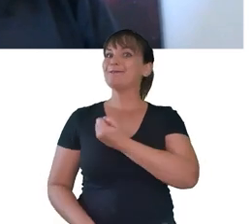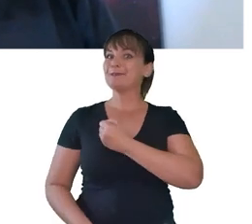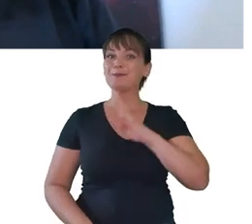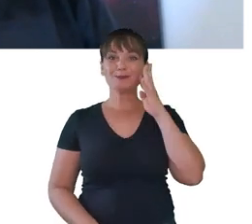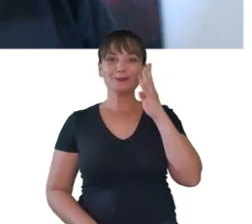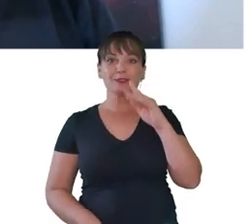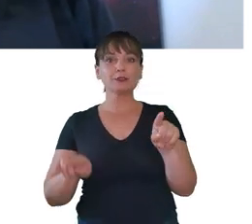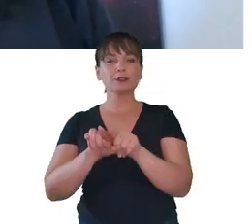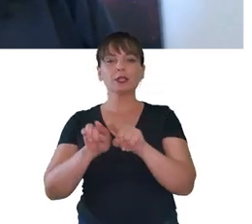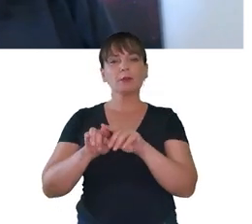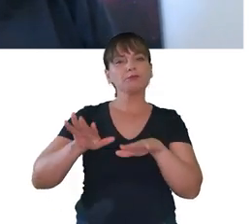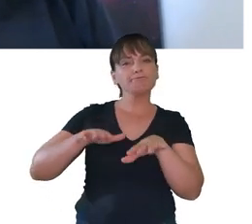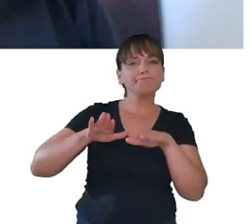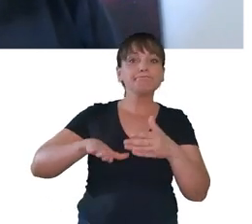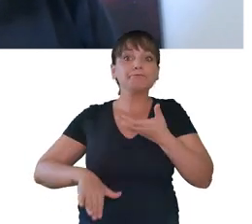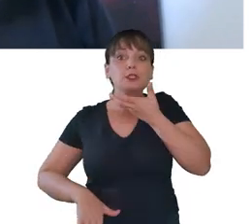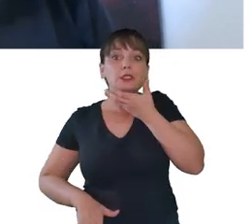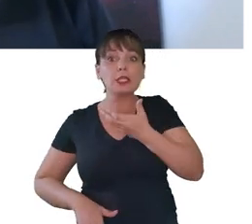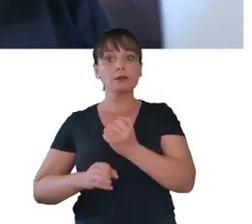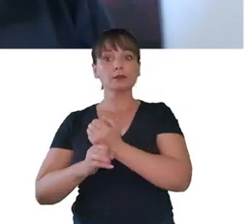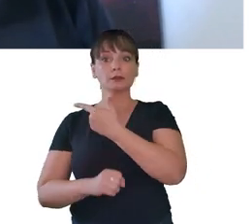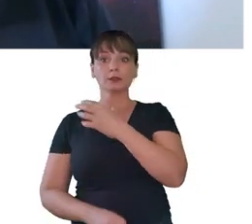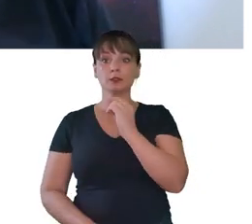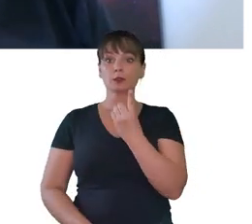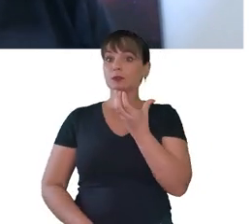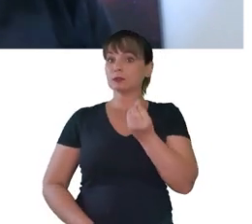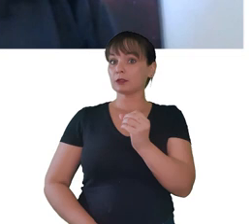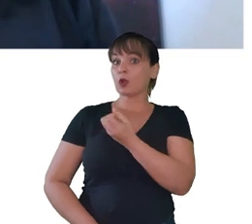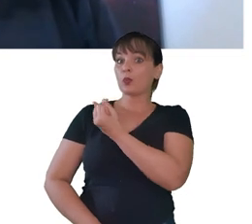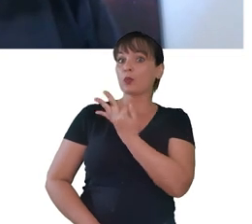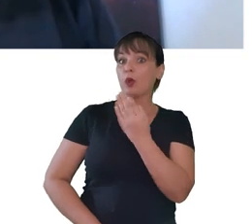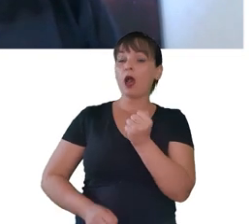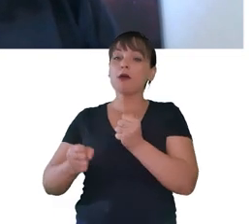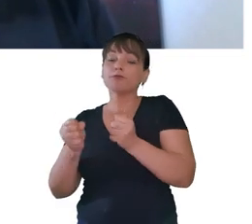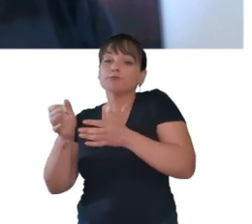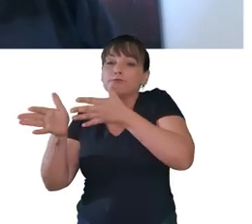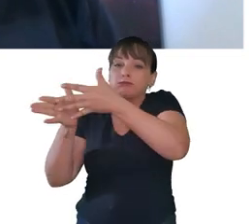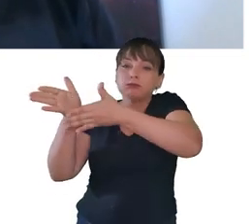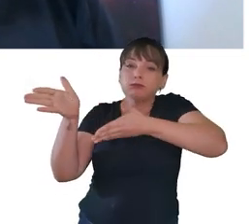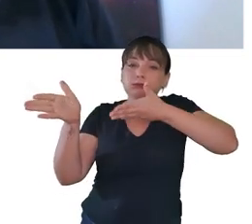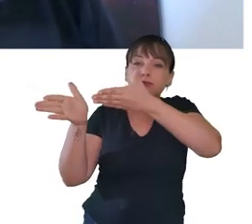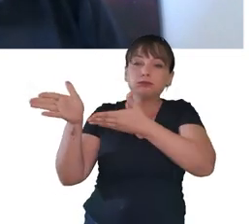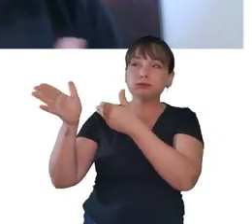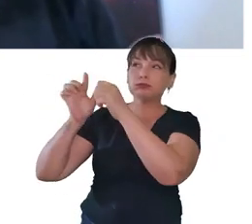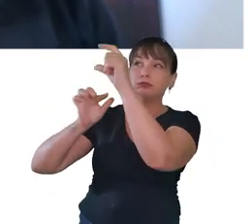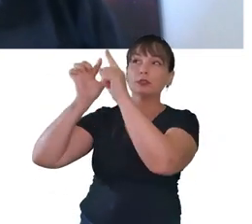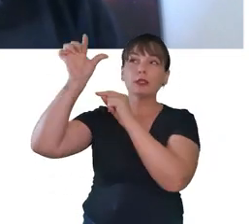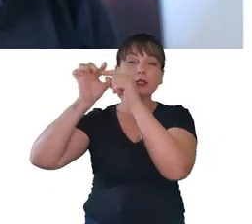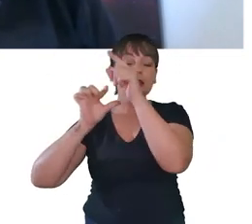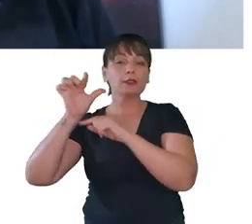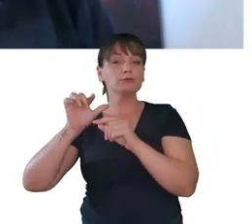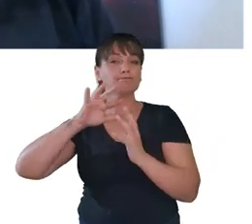bem legal também. Até dezembro de 2016, O número de galáxias conhecidas no universo,